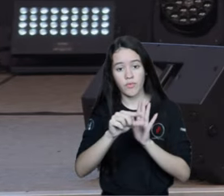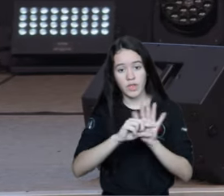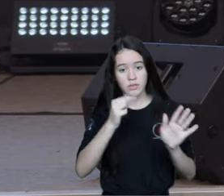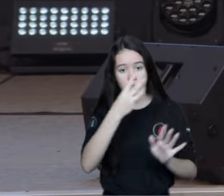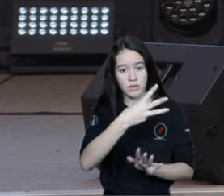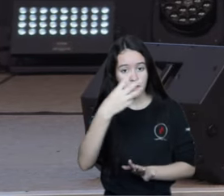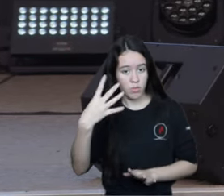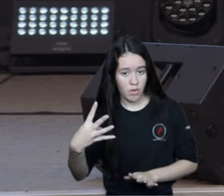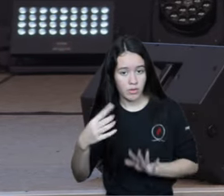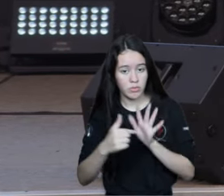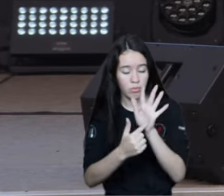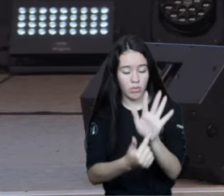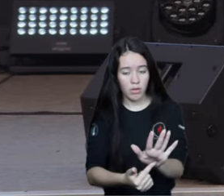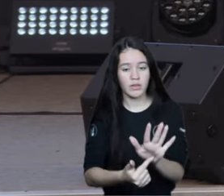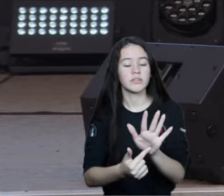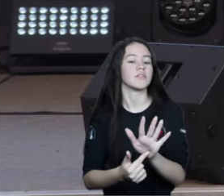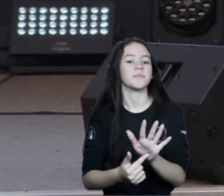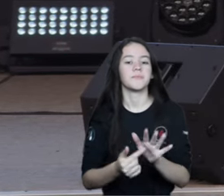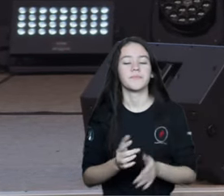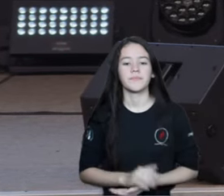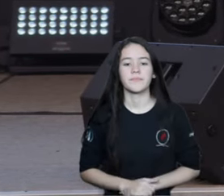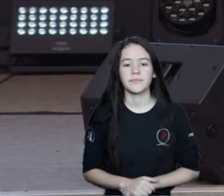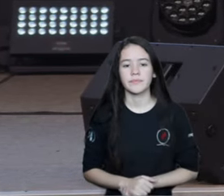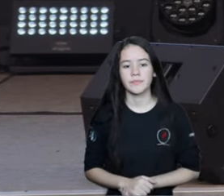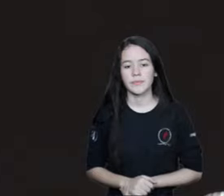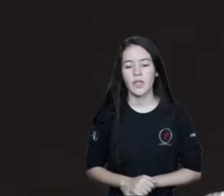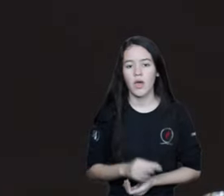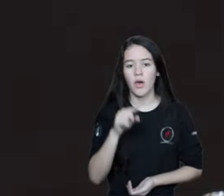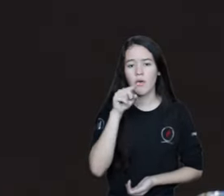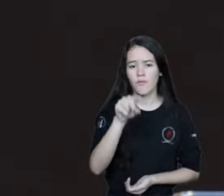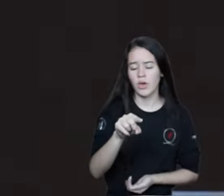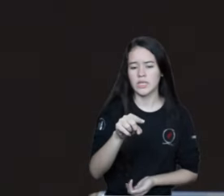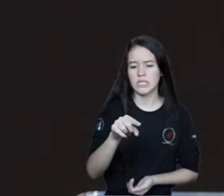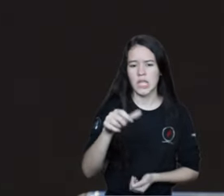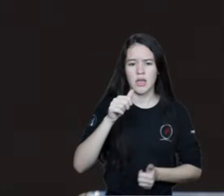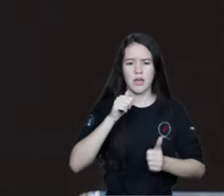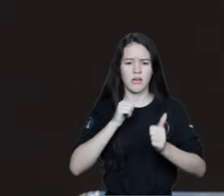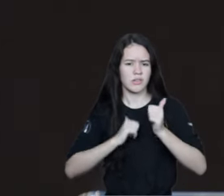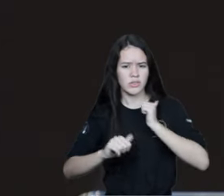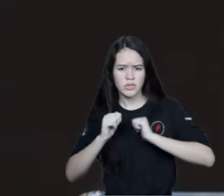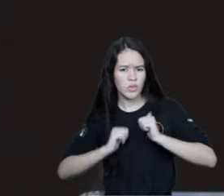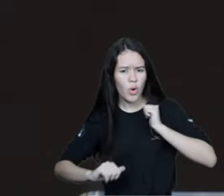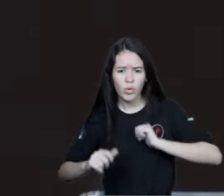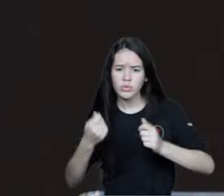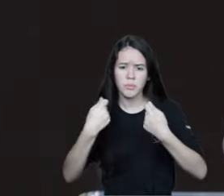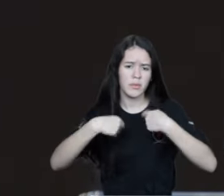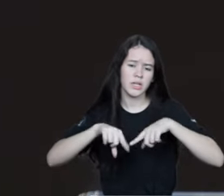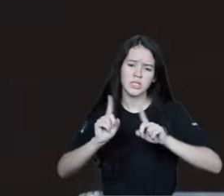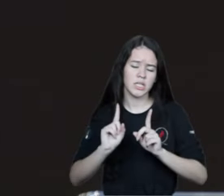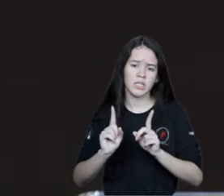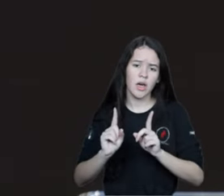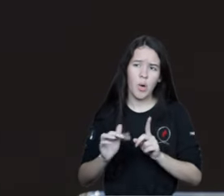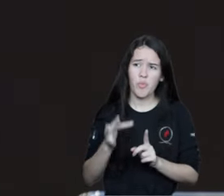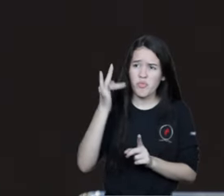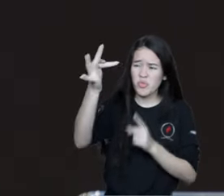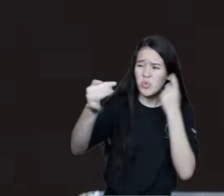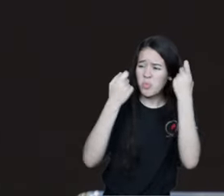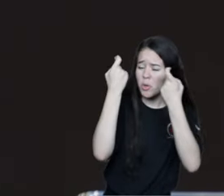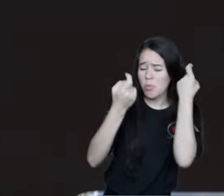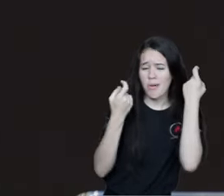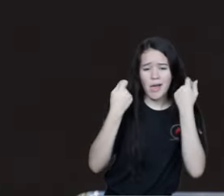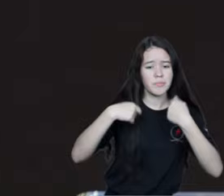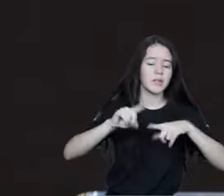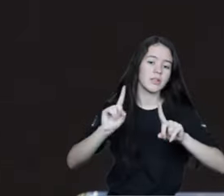34 né que você não deve andar ansioso pelo dia de hoje